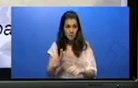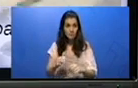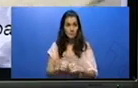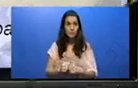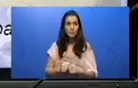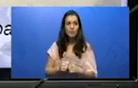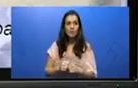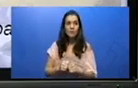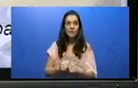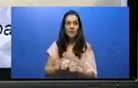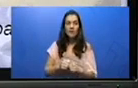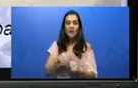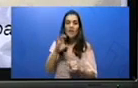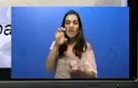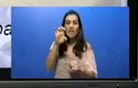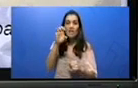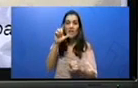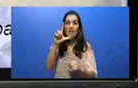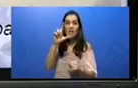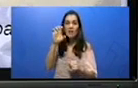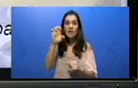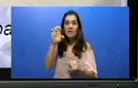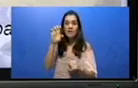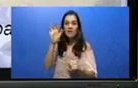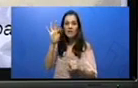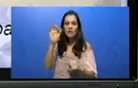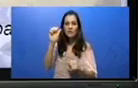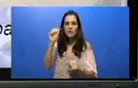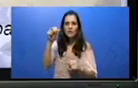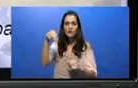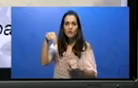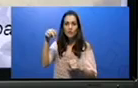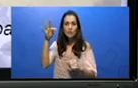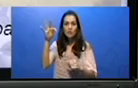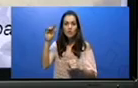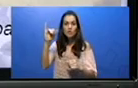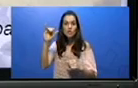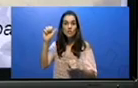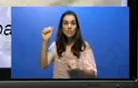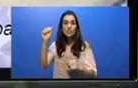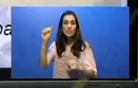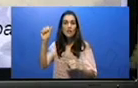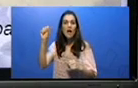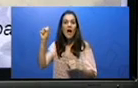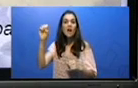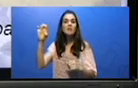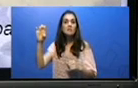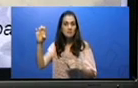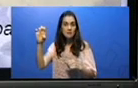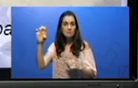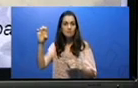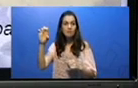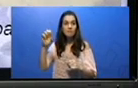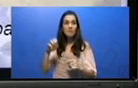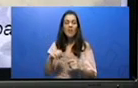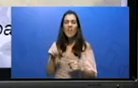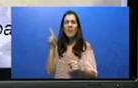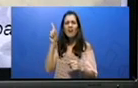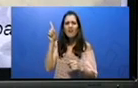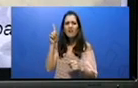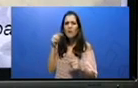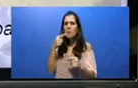filariase, popularmente chamada de elefantíase. Ela é provocada por esse verme aqui, chamado de Wuchereria